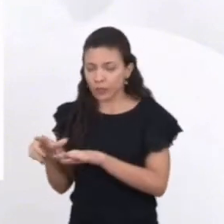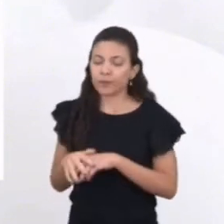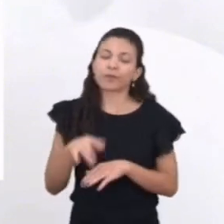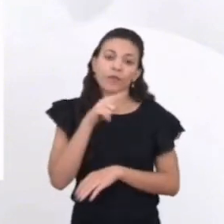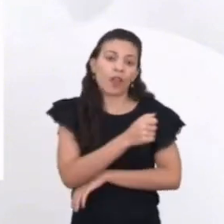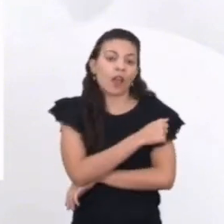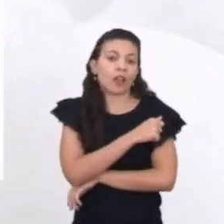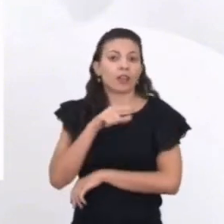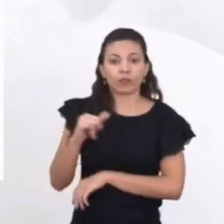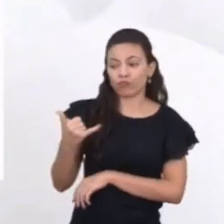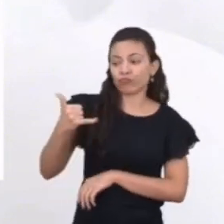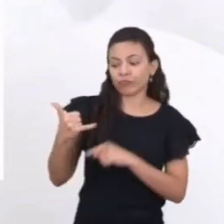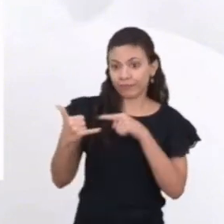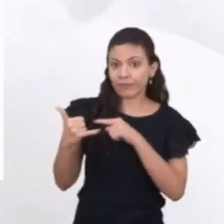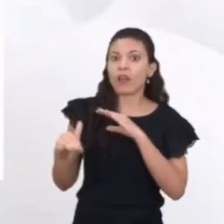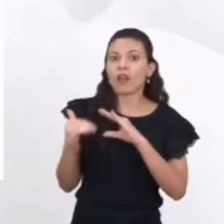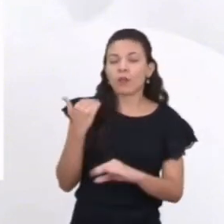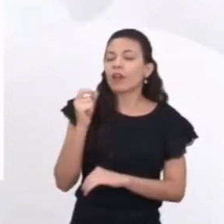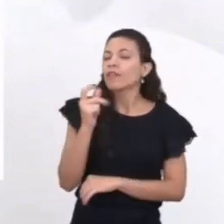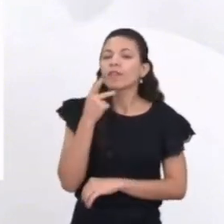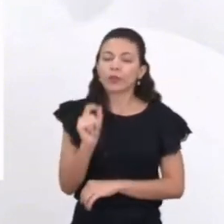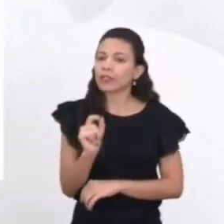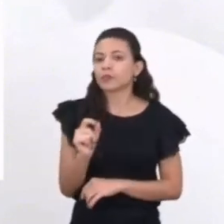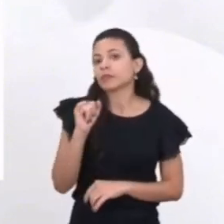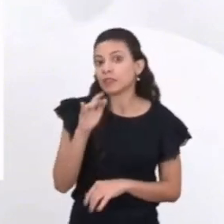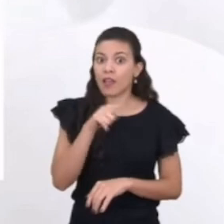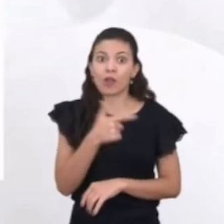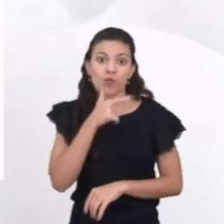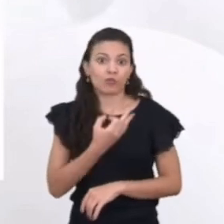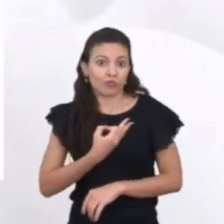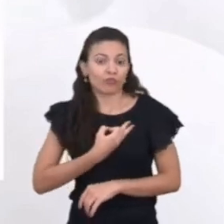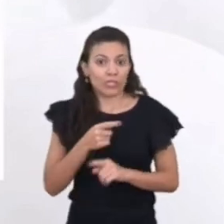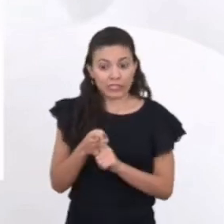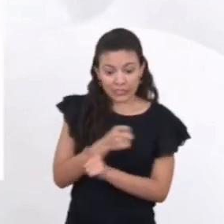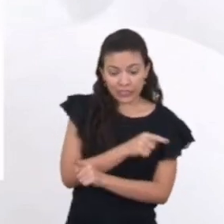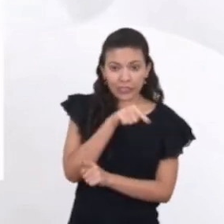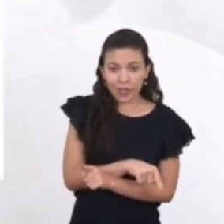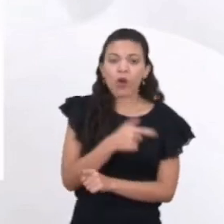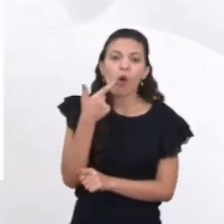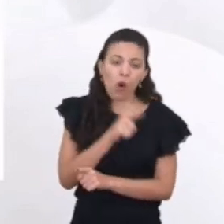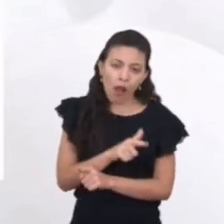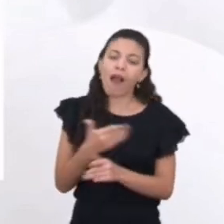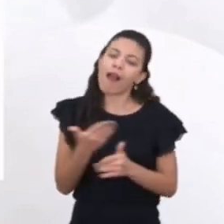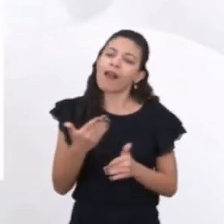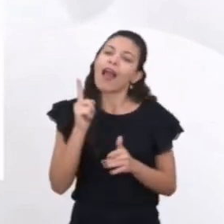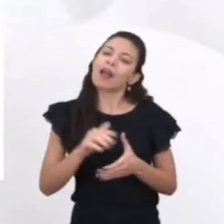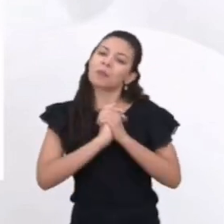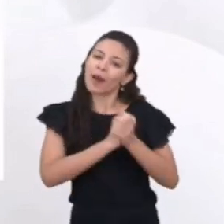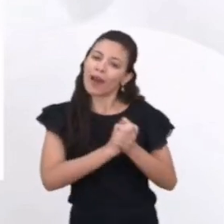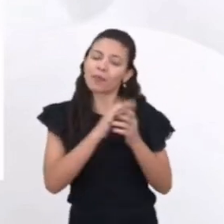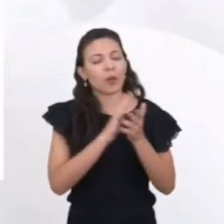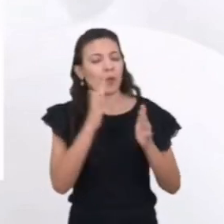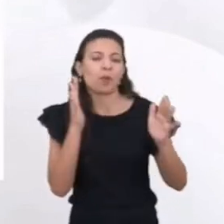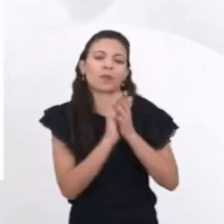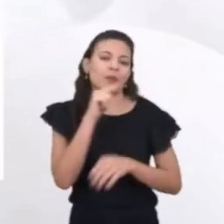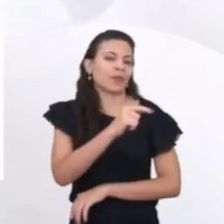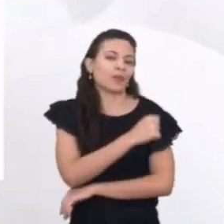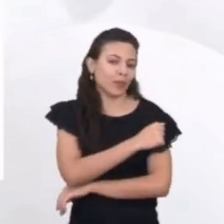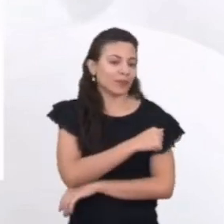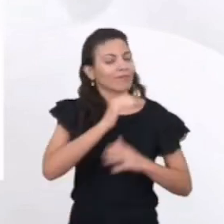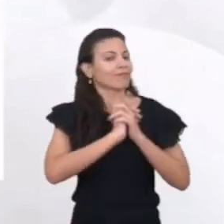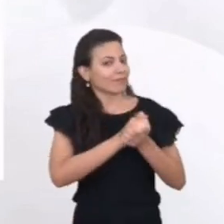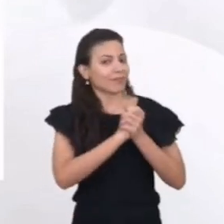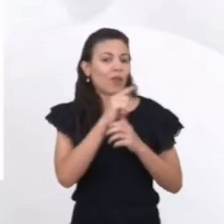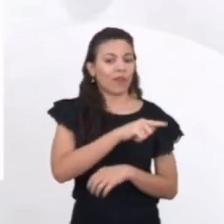vai receber uma notificação, e essa notificação é justamente, caso ele tenha conquistado a medalha da semana anterior, uma notificação de congratulação ali, de parabéns para ele, né, então